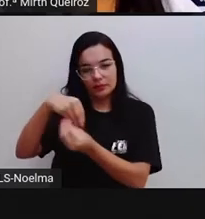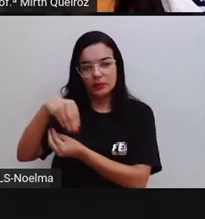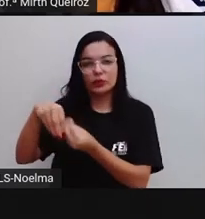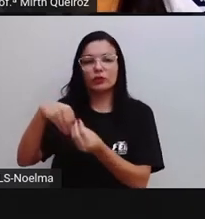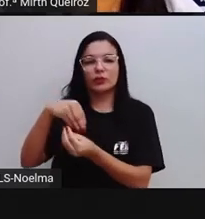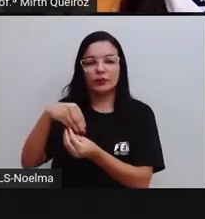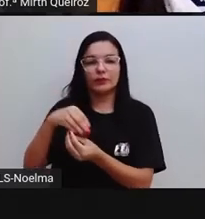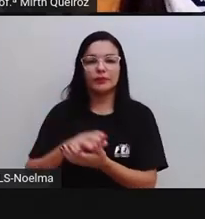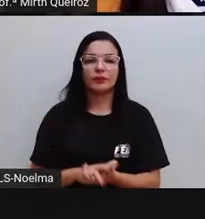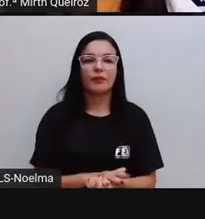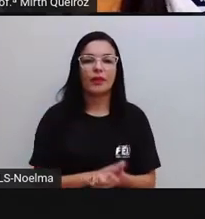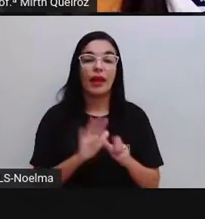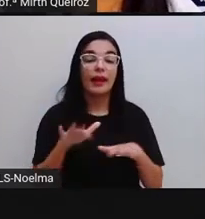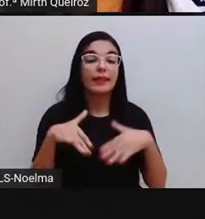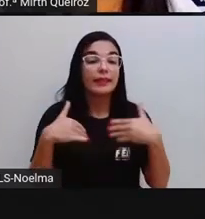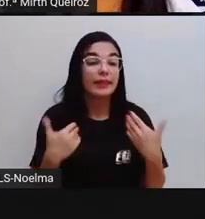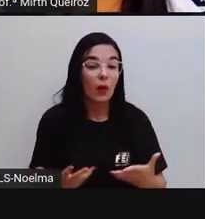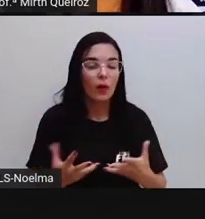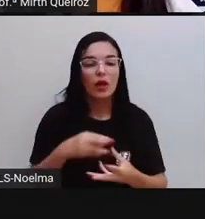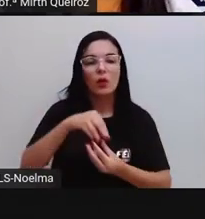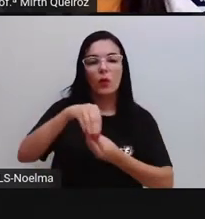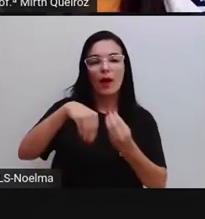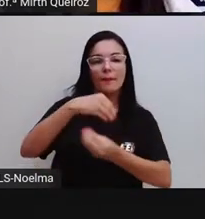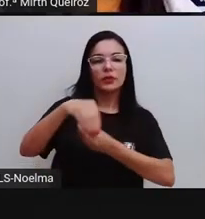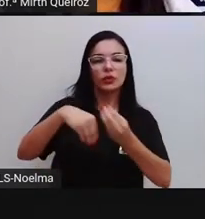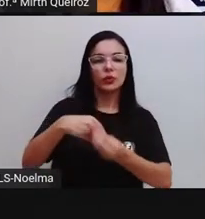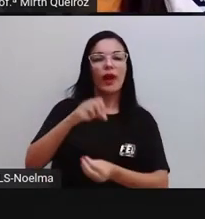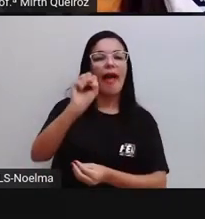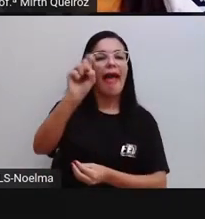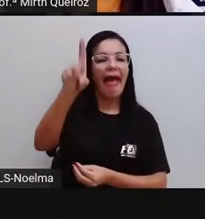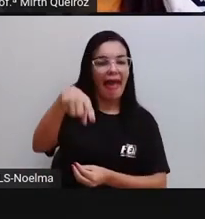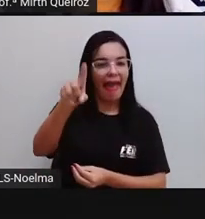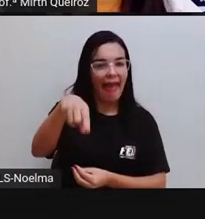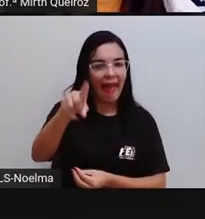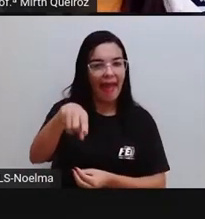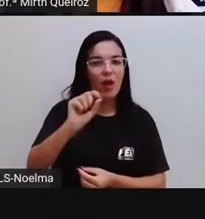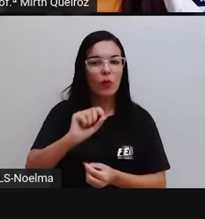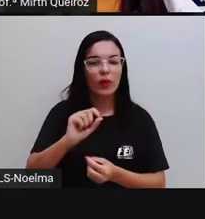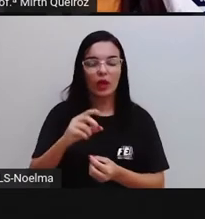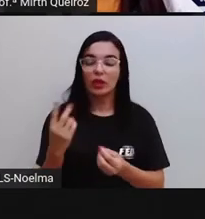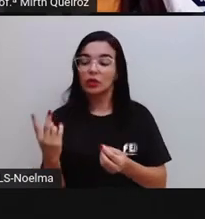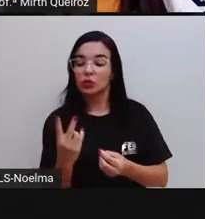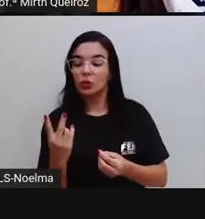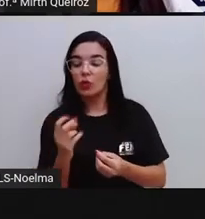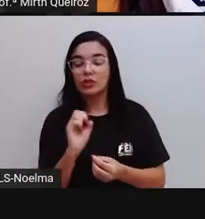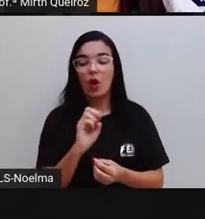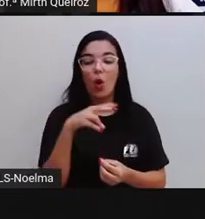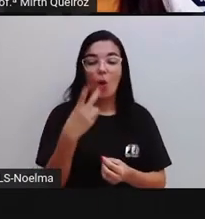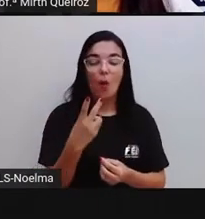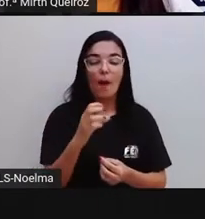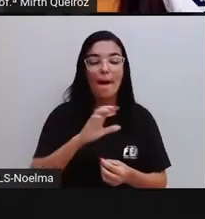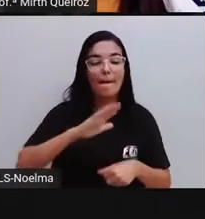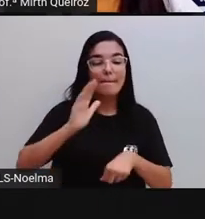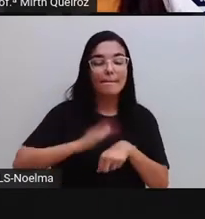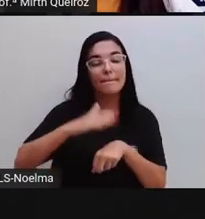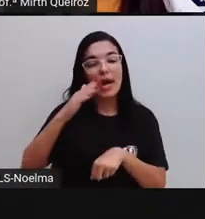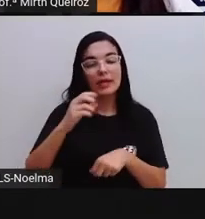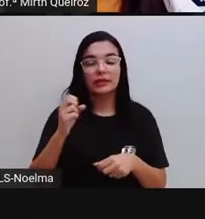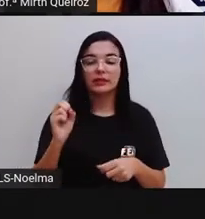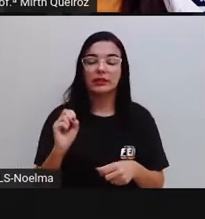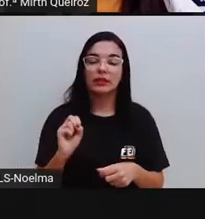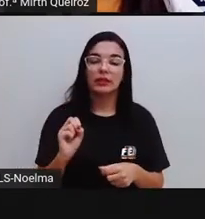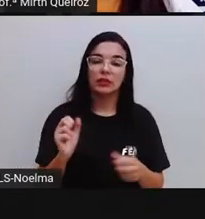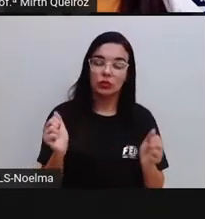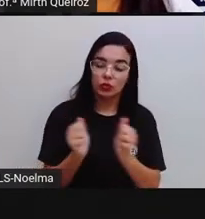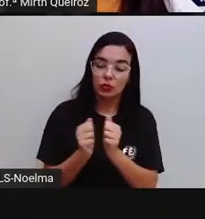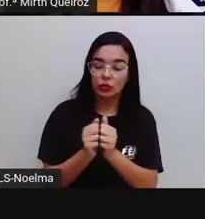substâncias. Uma mistura, então, vai corresponder à junção de duas ou mais substâncias puras, que são